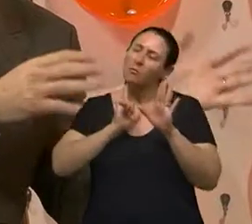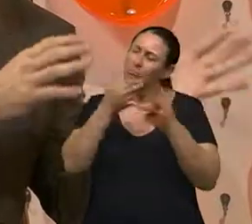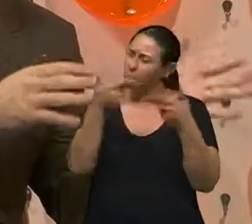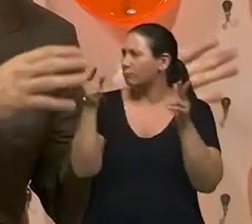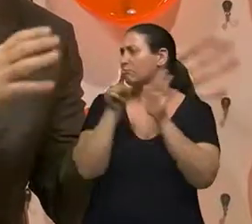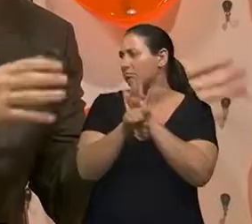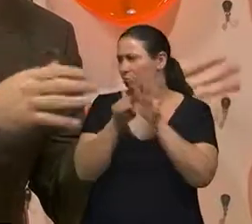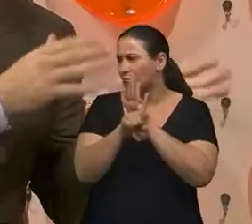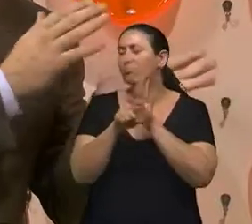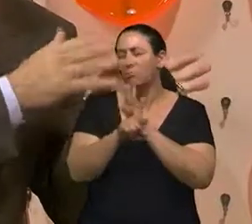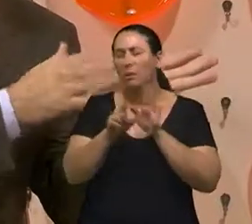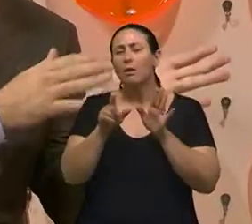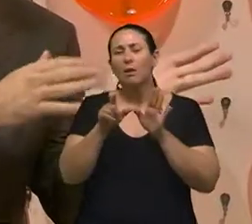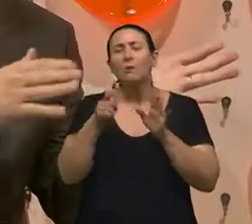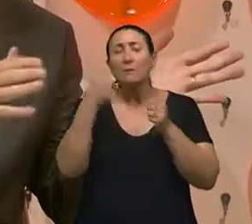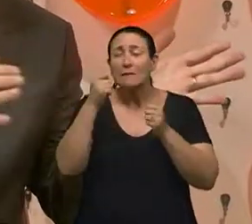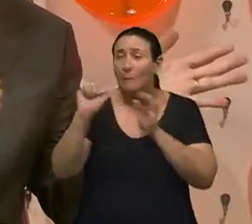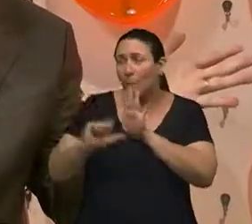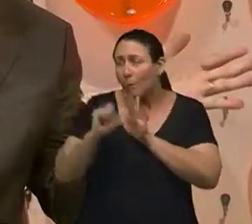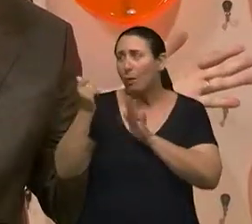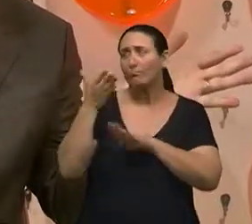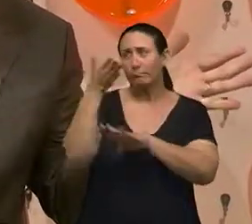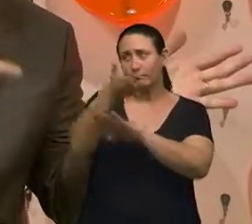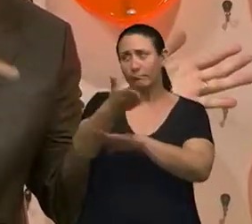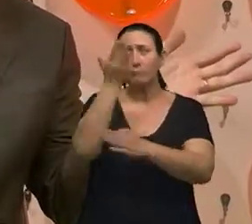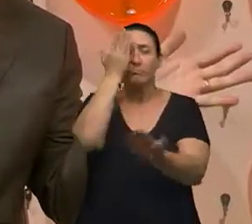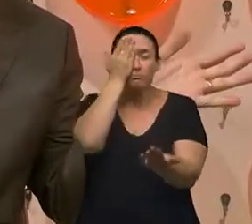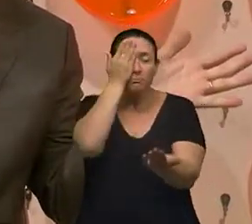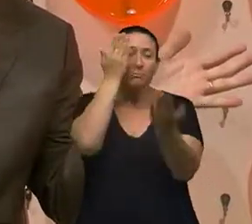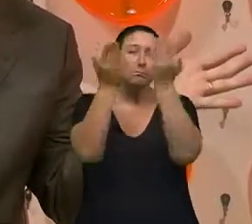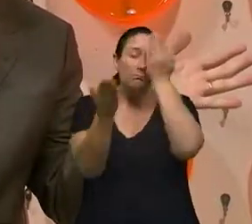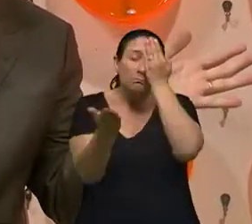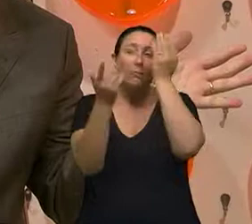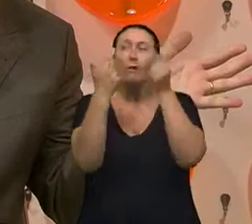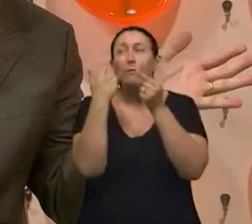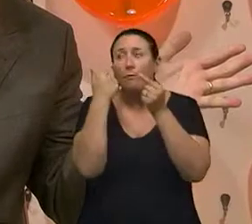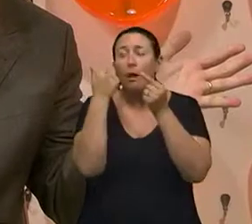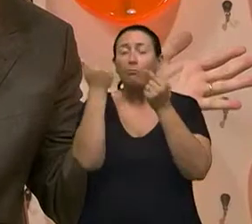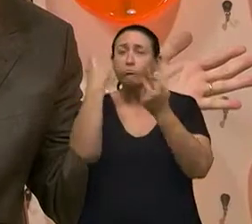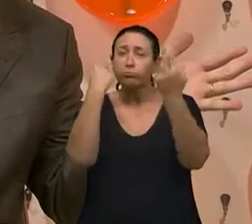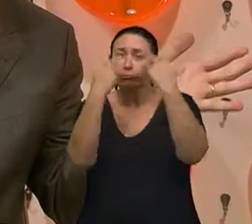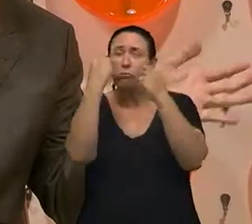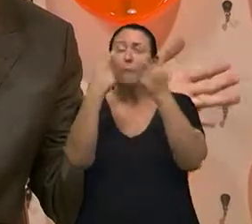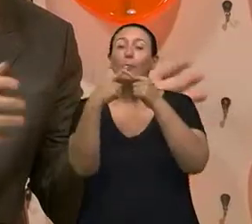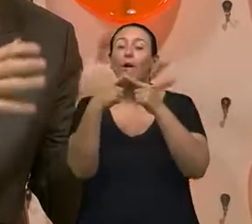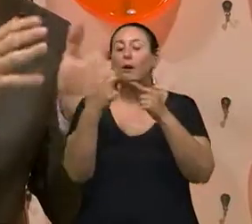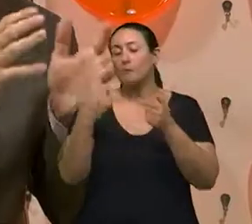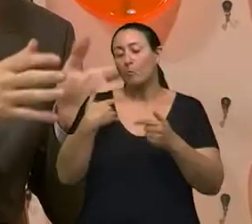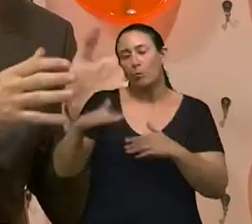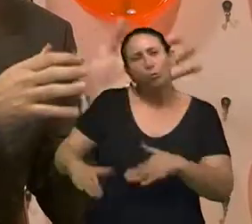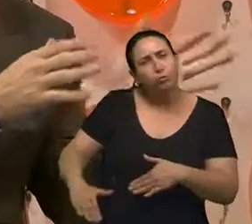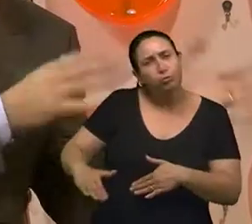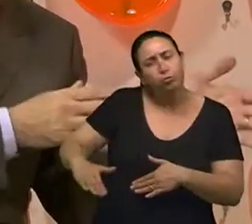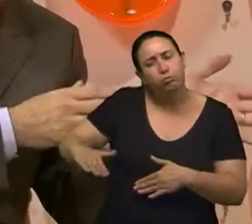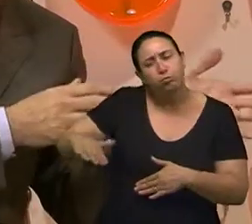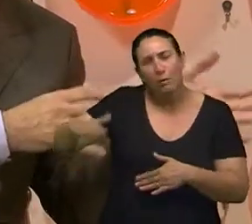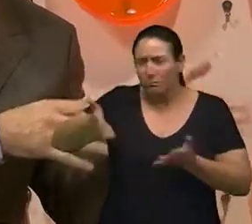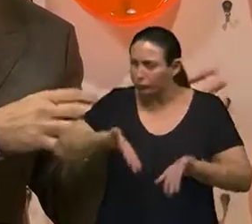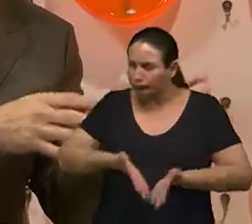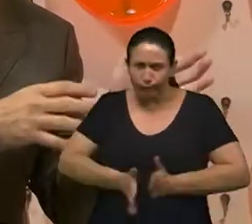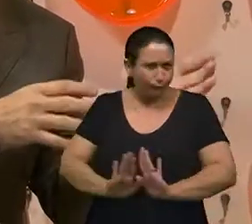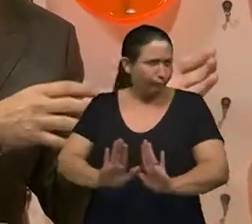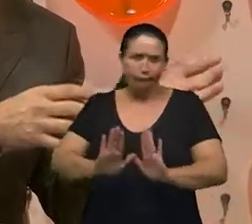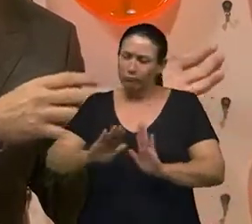oculares para poder evitar que passem alterações visuais que vão causar danos visuais na idade adulta. Uhum. Então, desde o